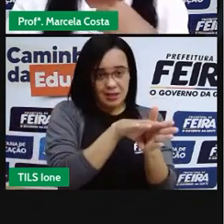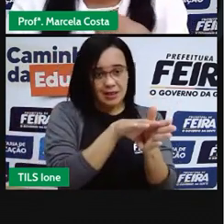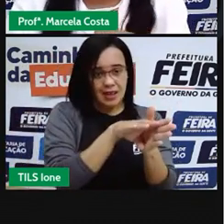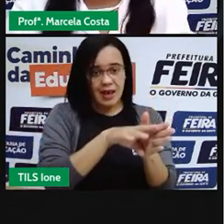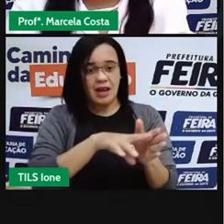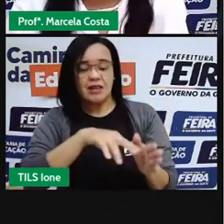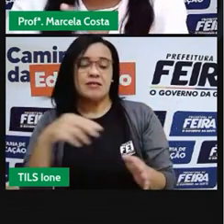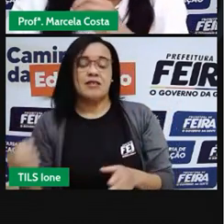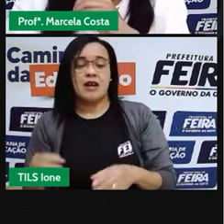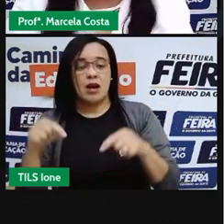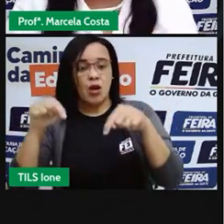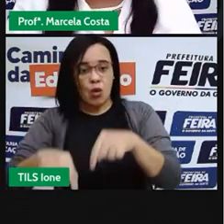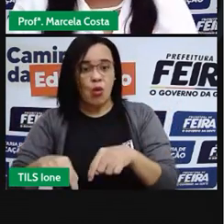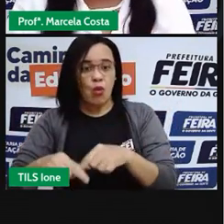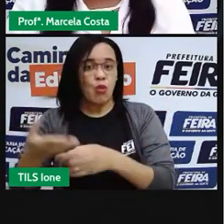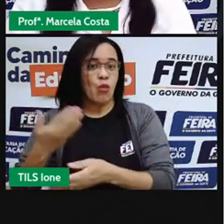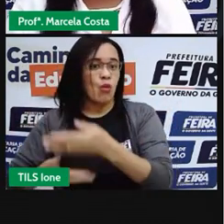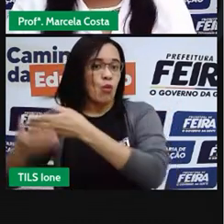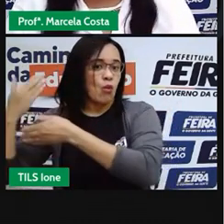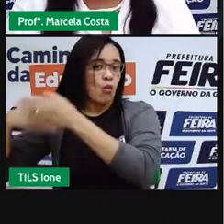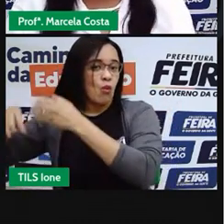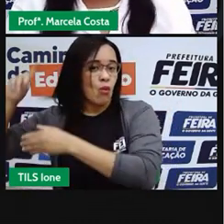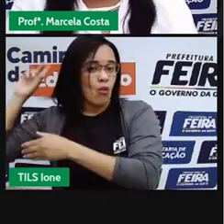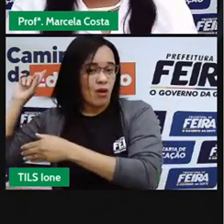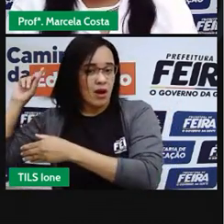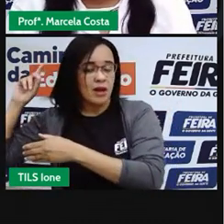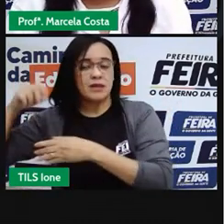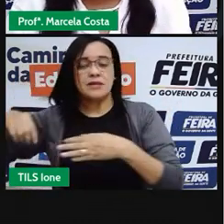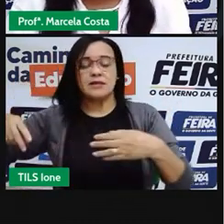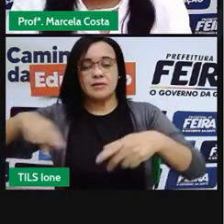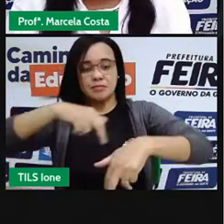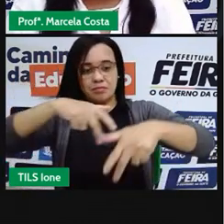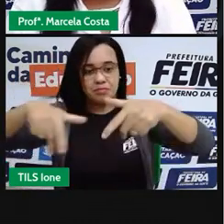indo para outros lugares, passavam ali